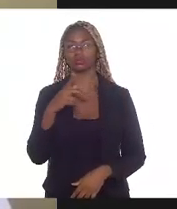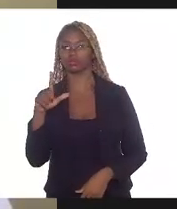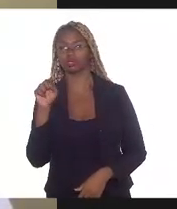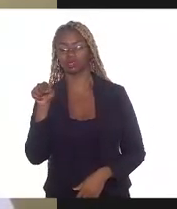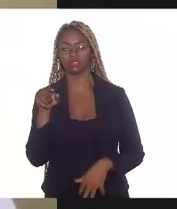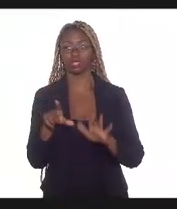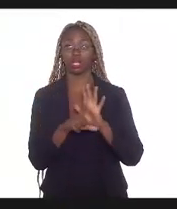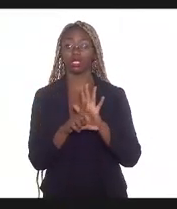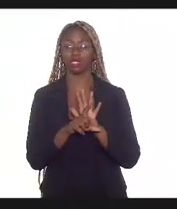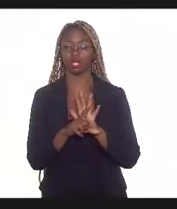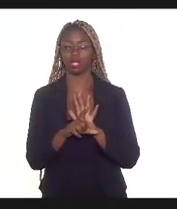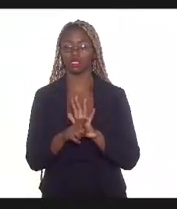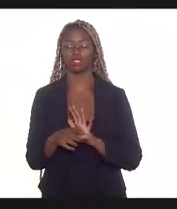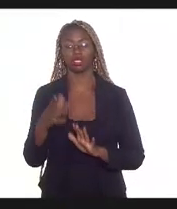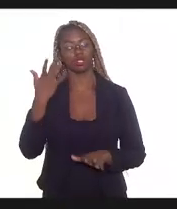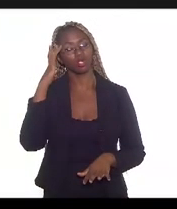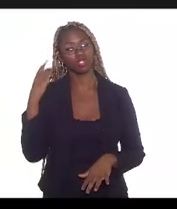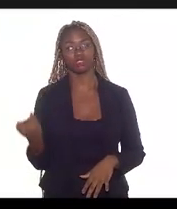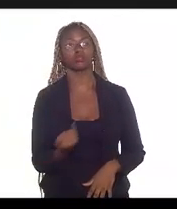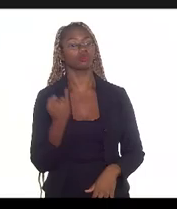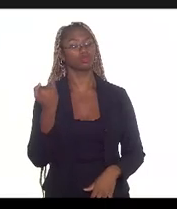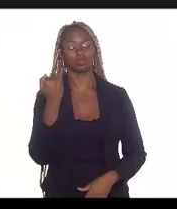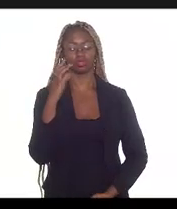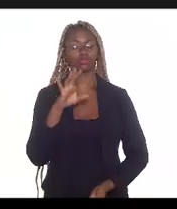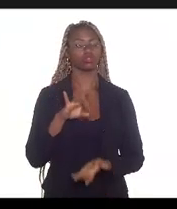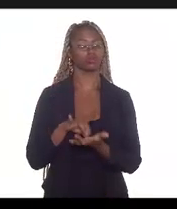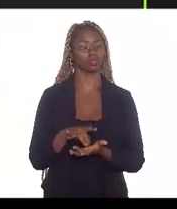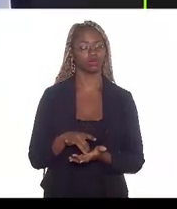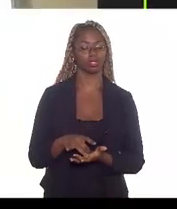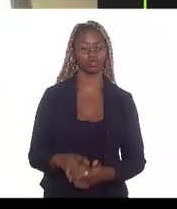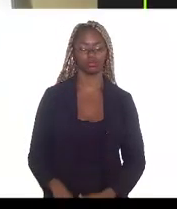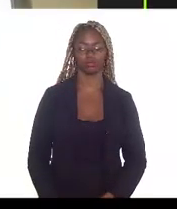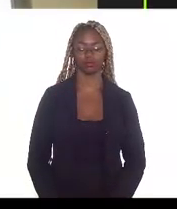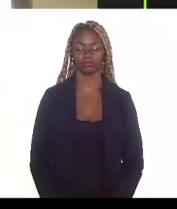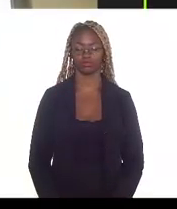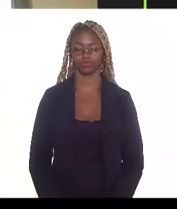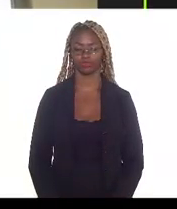lei, seria o fundamental, entendeu?